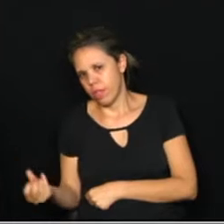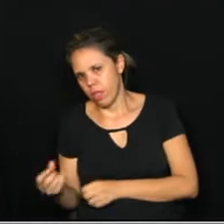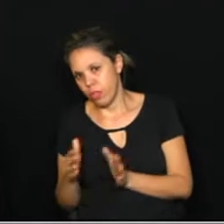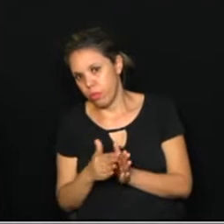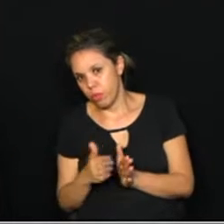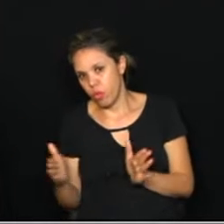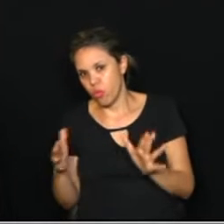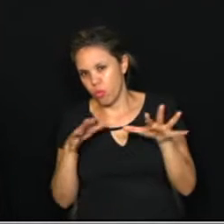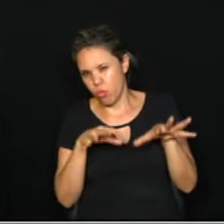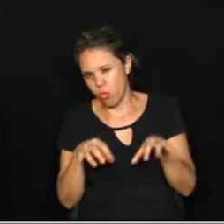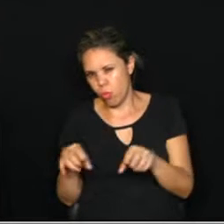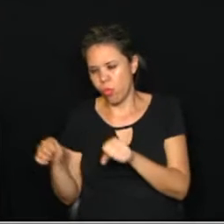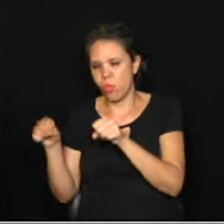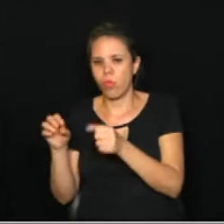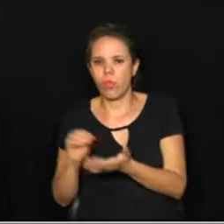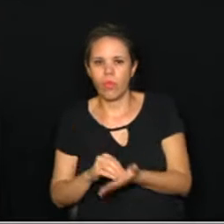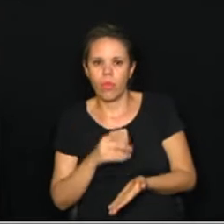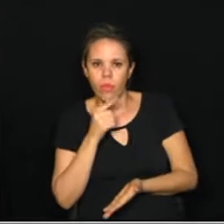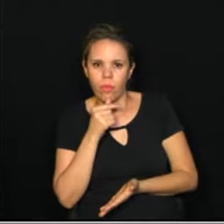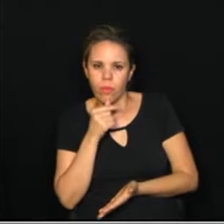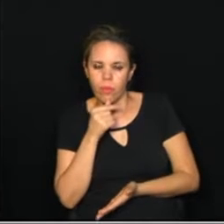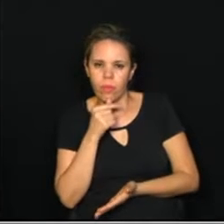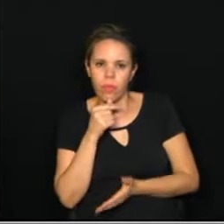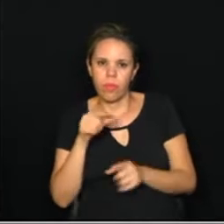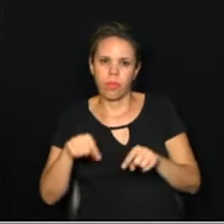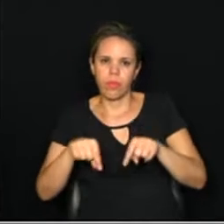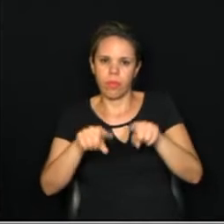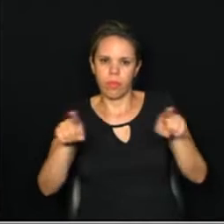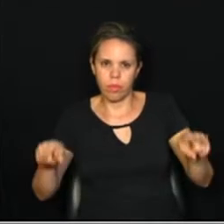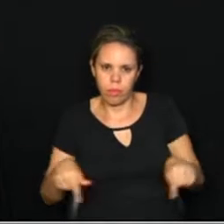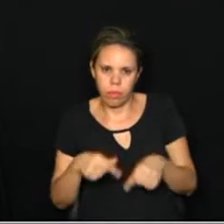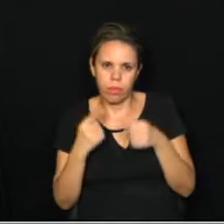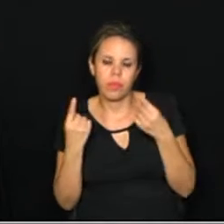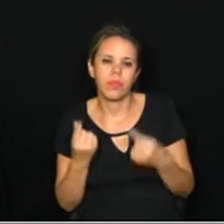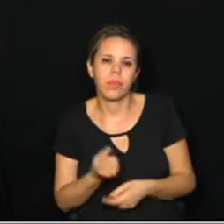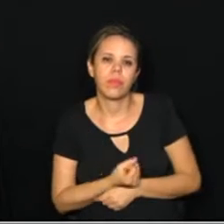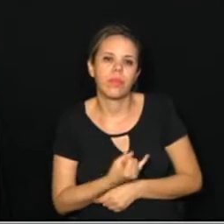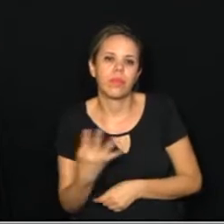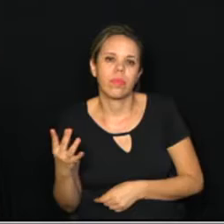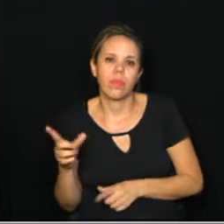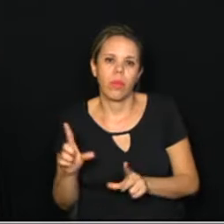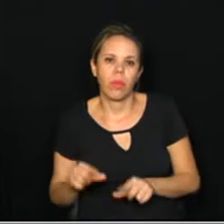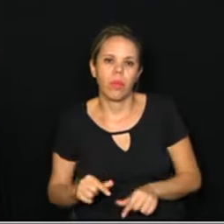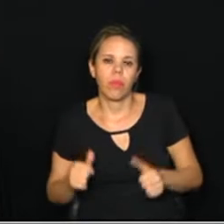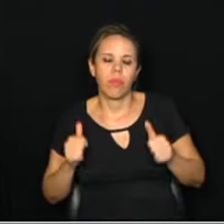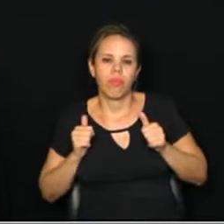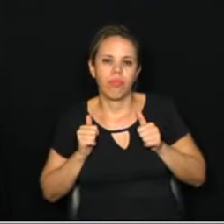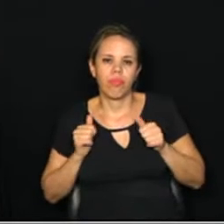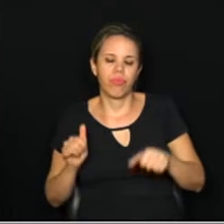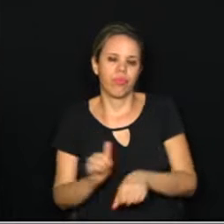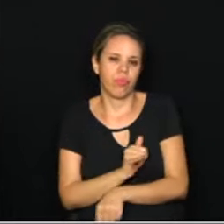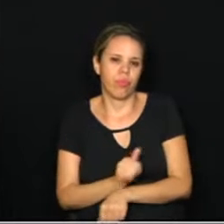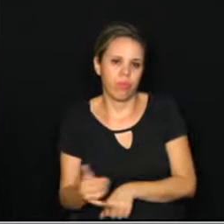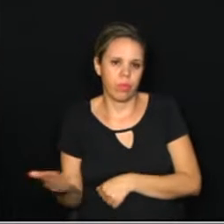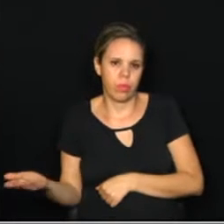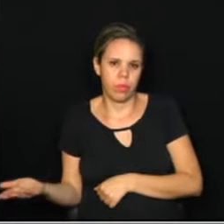da crise hídrica, onde o Cantareira ele chegou aí no seu volume morto, né, o volume estratégico, e a gente pode observar